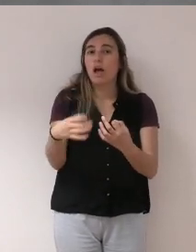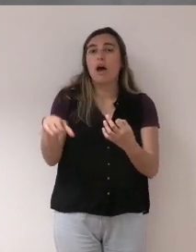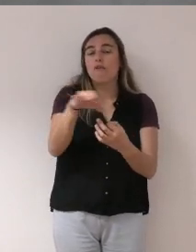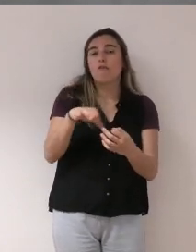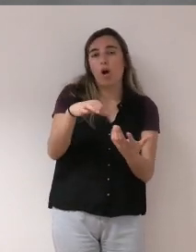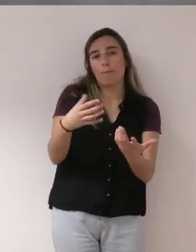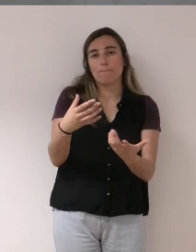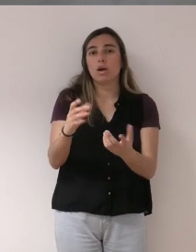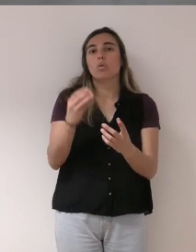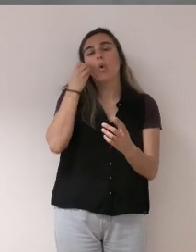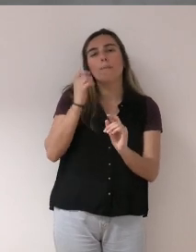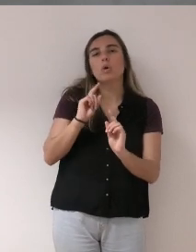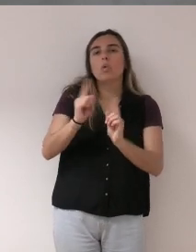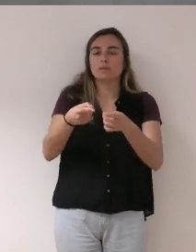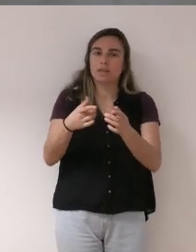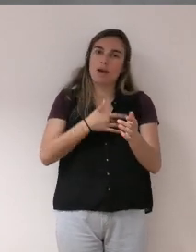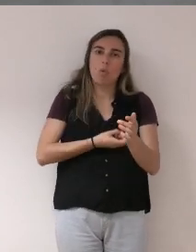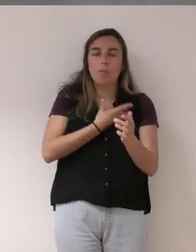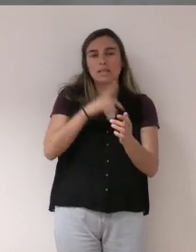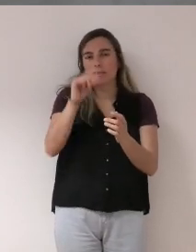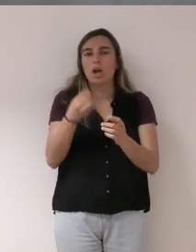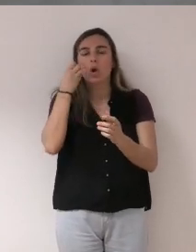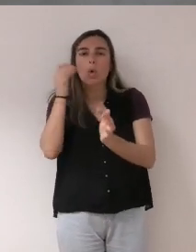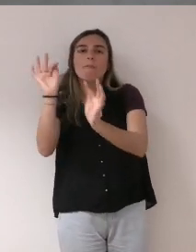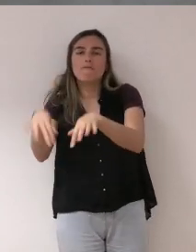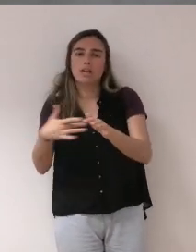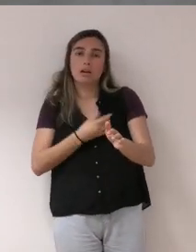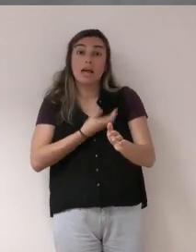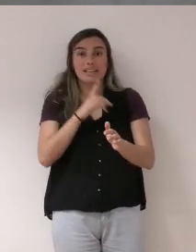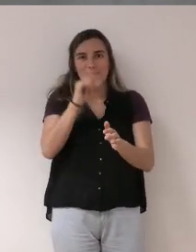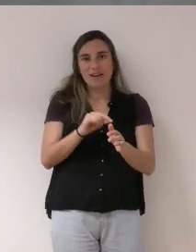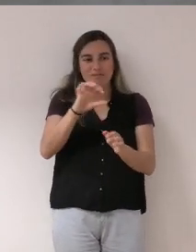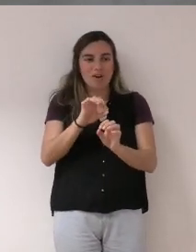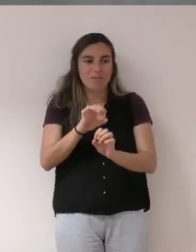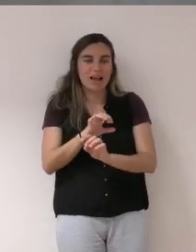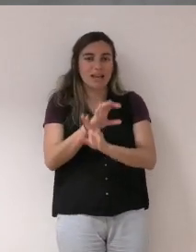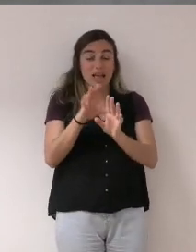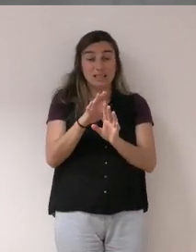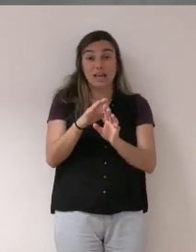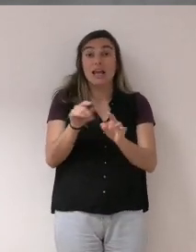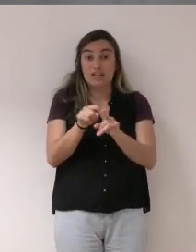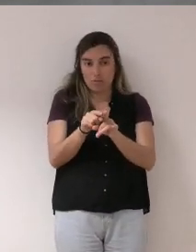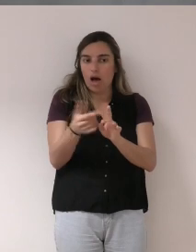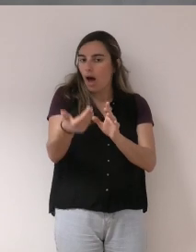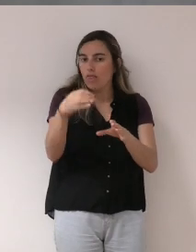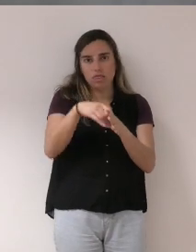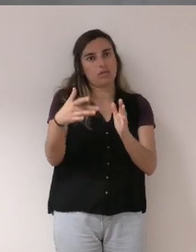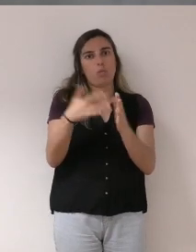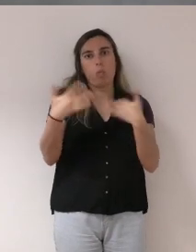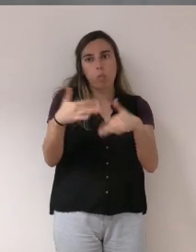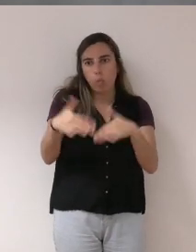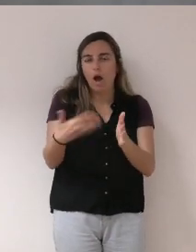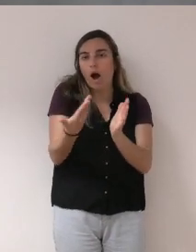incipit, ou seja, como começar um romance, como terminar, e o explicit, não é? Tudo isso é muito premeditado nos seus livros, como é